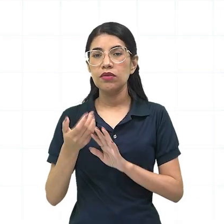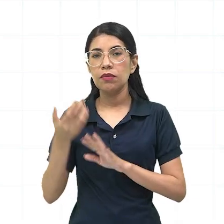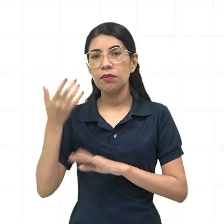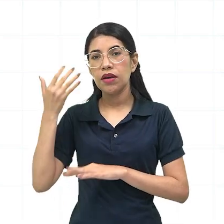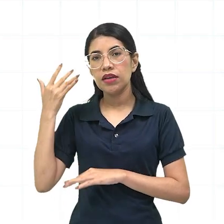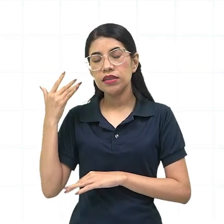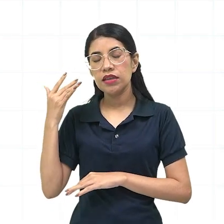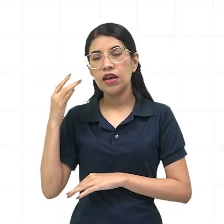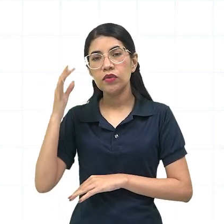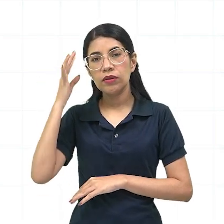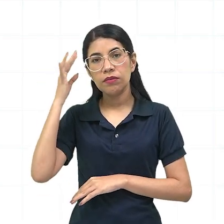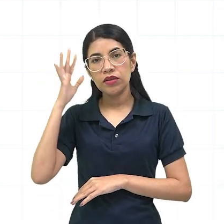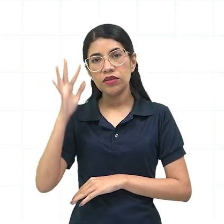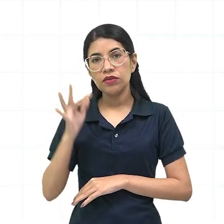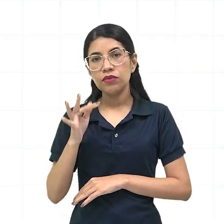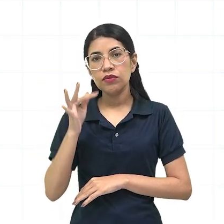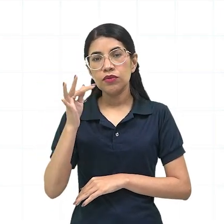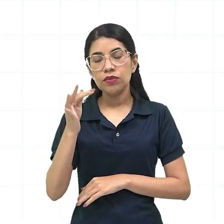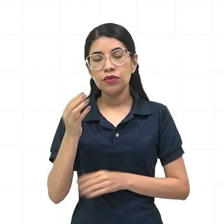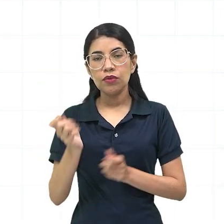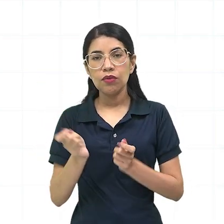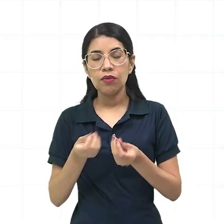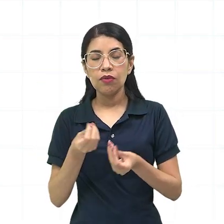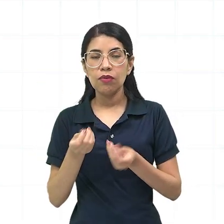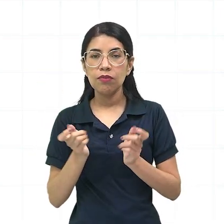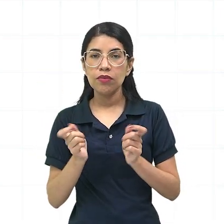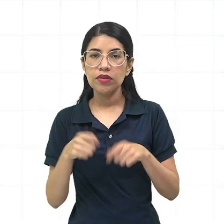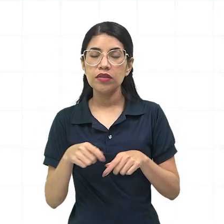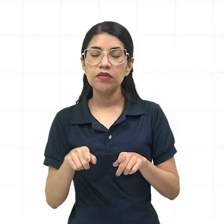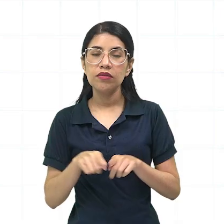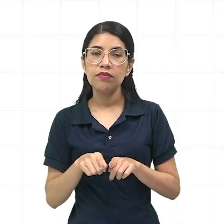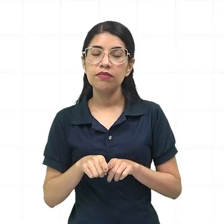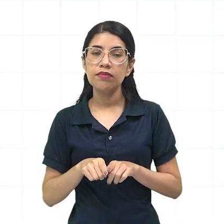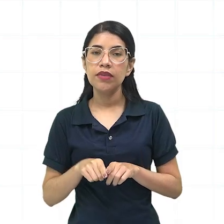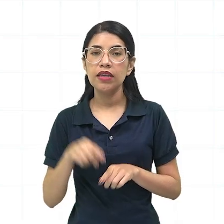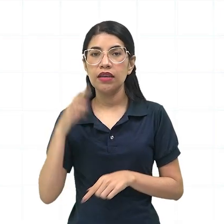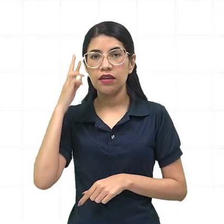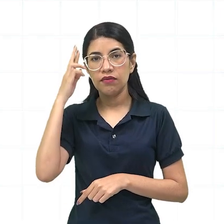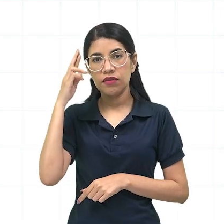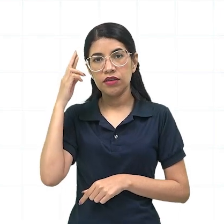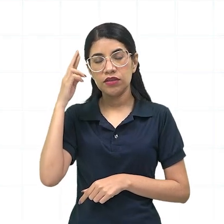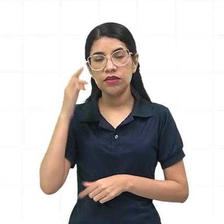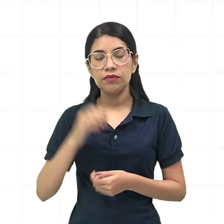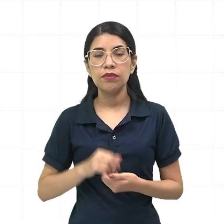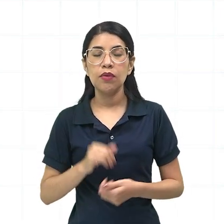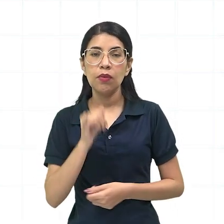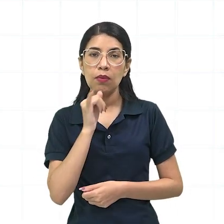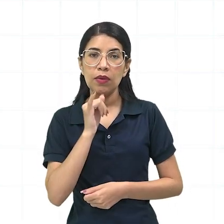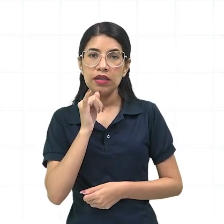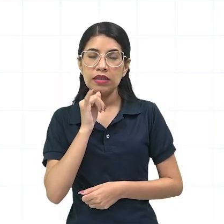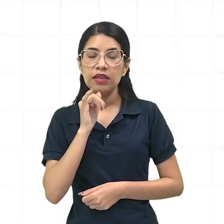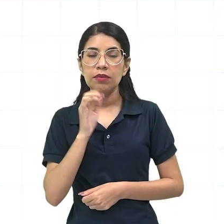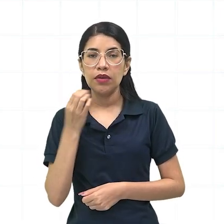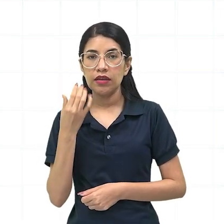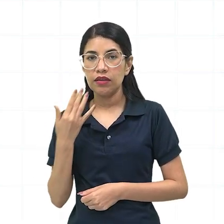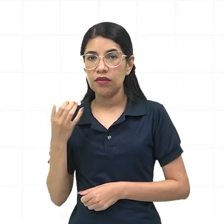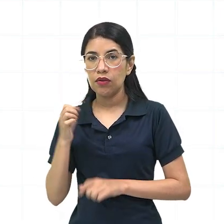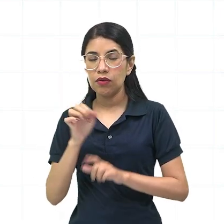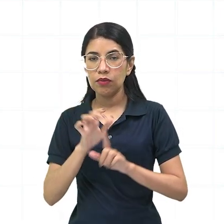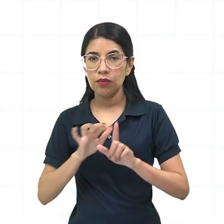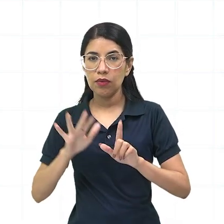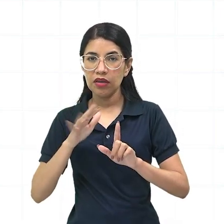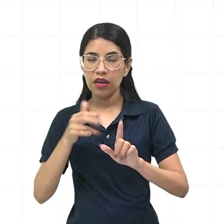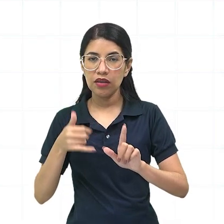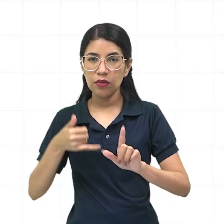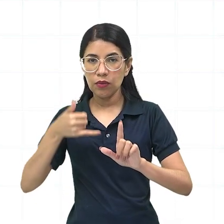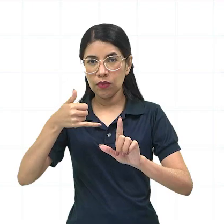imaginar o futuro, sendo reflexivo. E eu trouxe aqui um exemplo, perceba, aponte